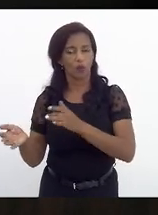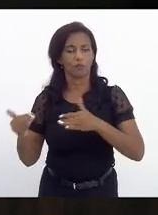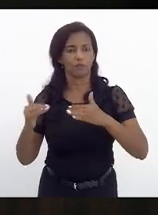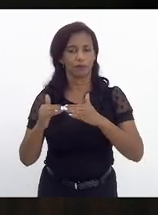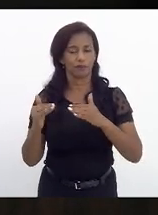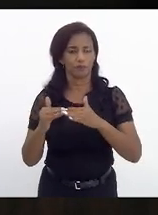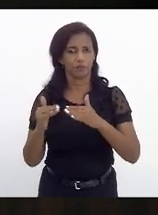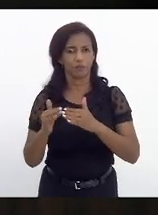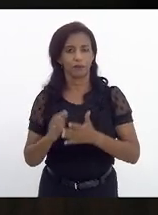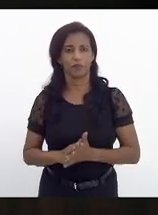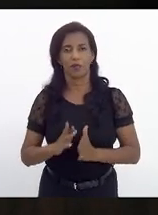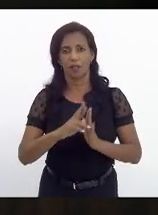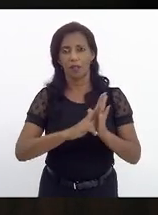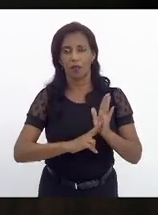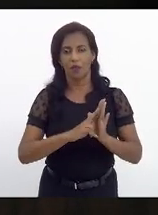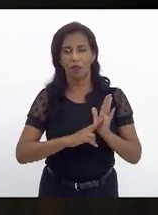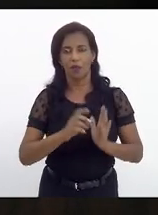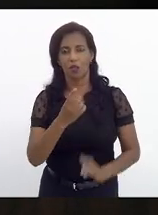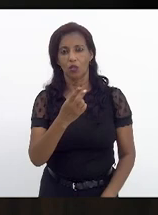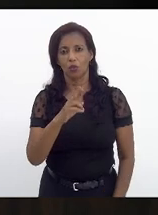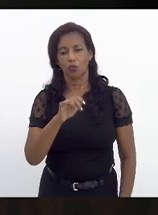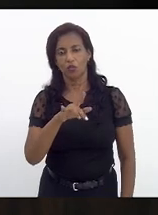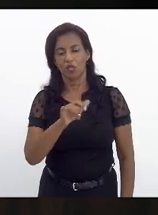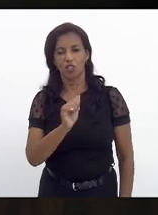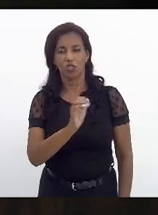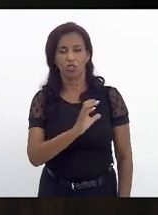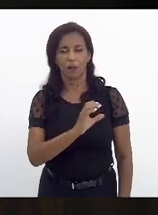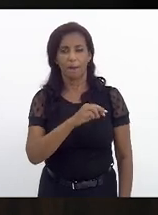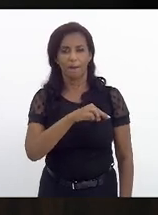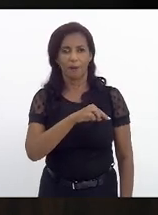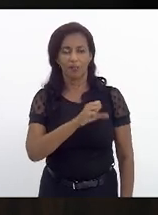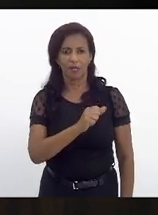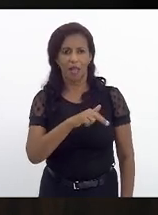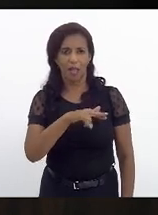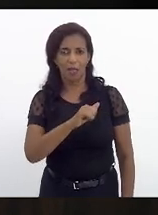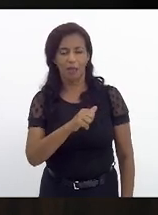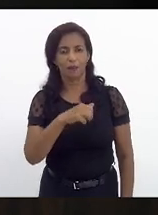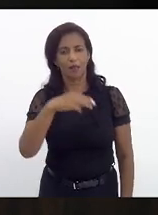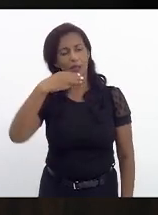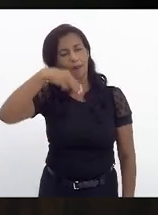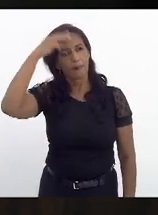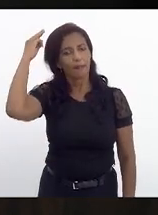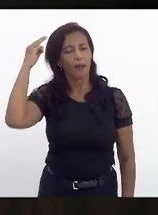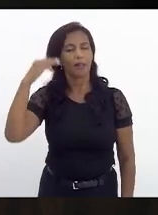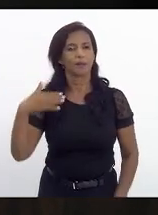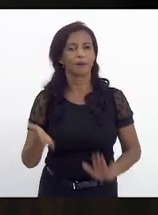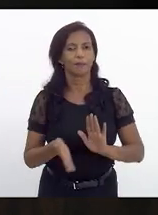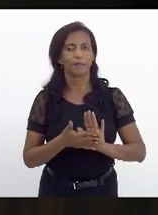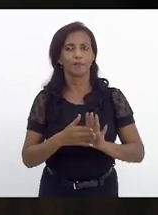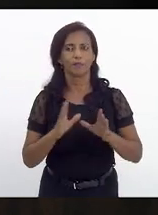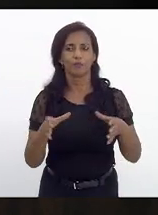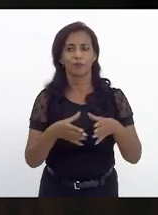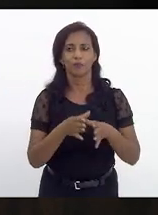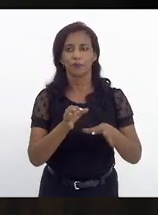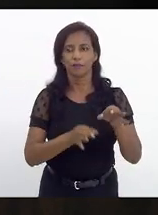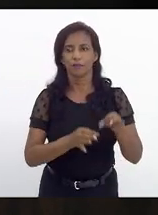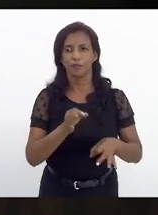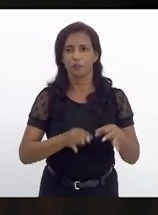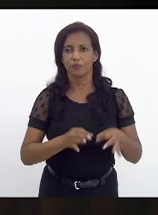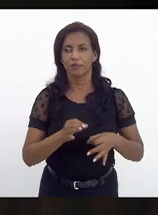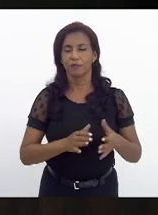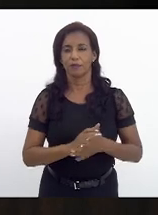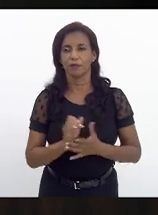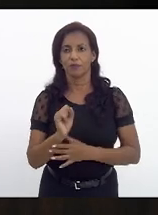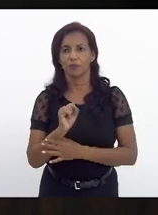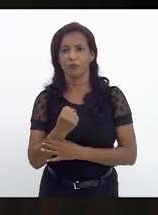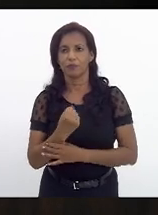favorável. Relatores, deputados, doutor Serginho, Coronel Salema e Márcio Pacheco. Pendendo de pareceres das comissões de Constituição e Justiça,